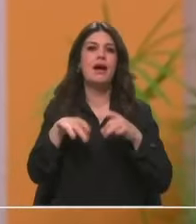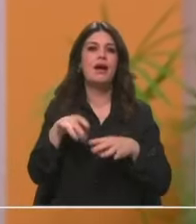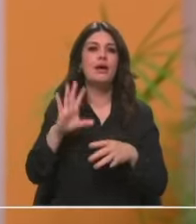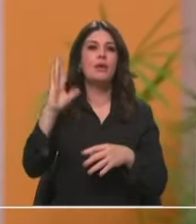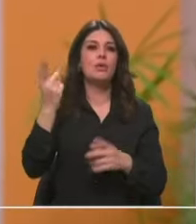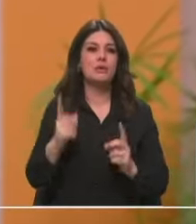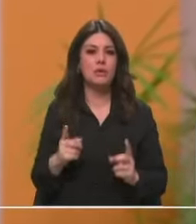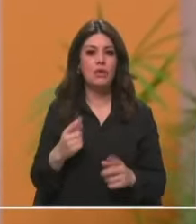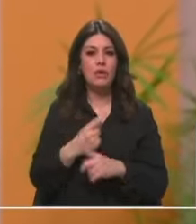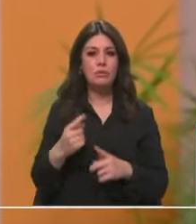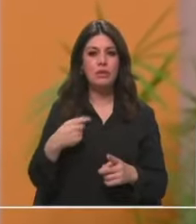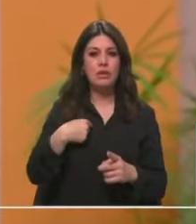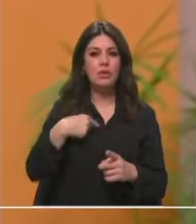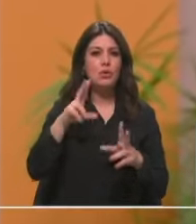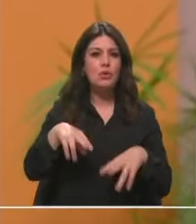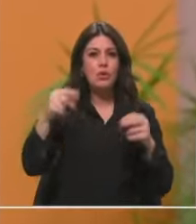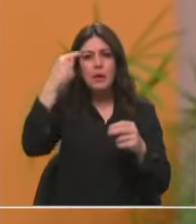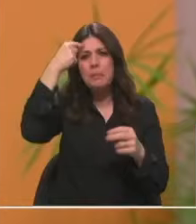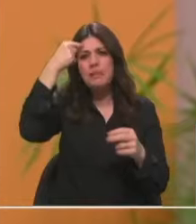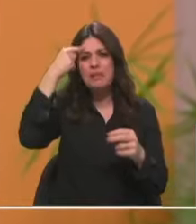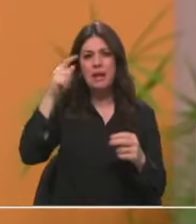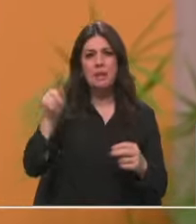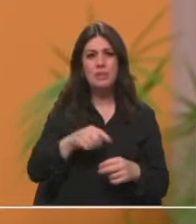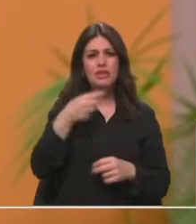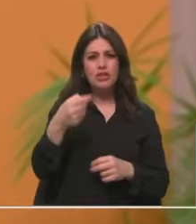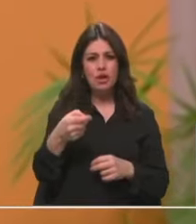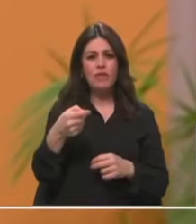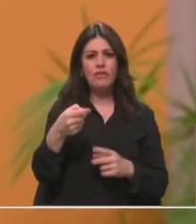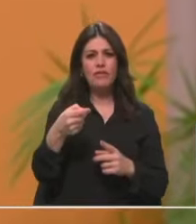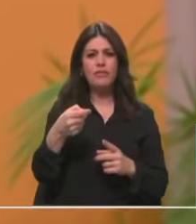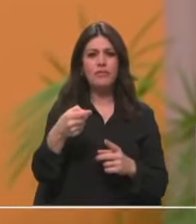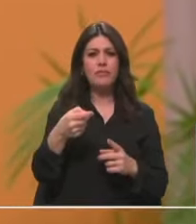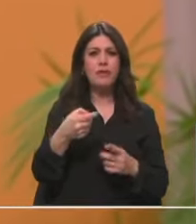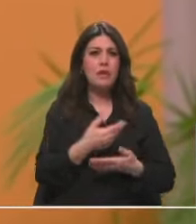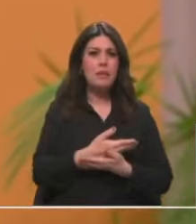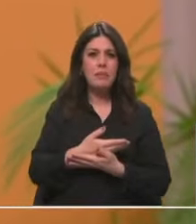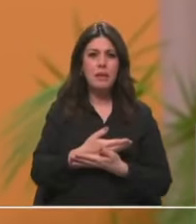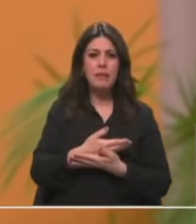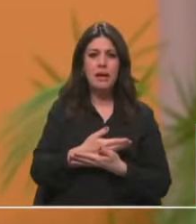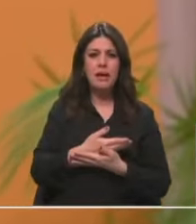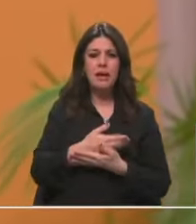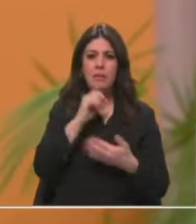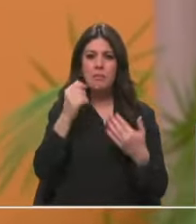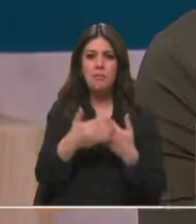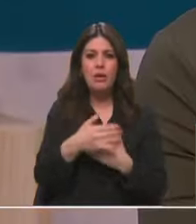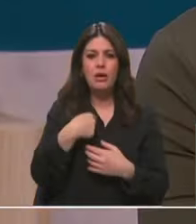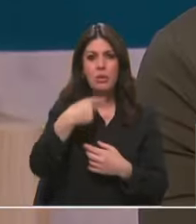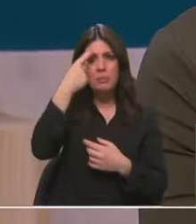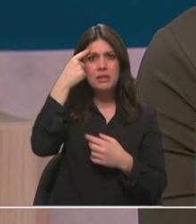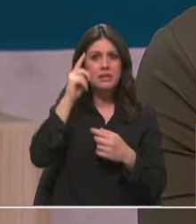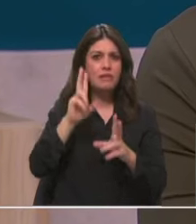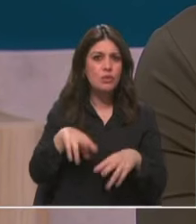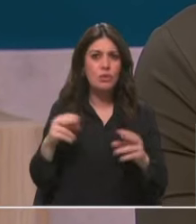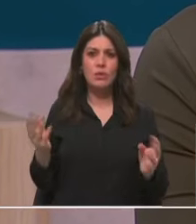meses de gravidez podia perder a minha filha aluma vez eu eu estava de repouso por ela não nascer faltava uma semana para ela nascer portanto eu estava ali quietinha